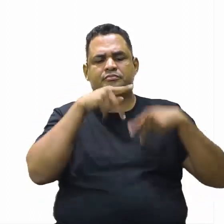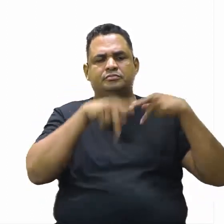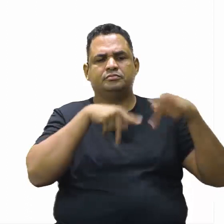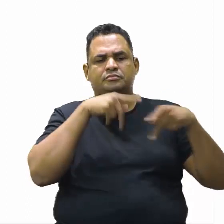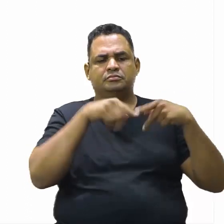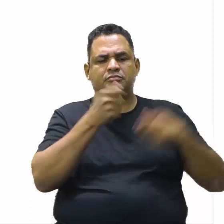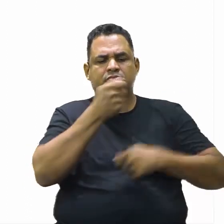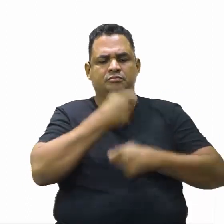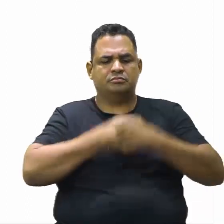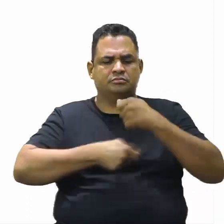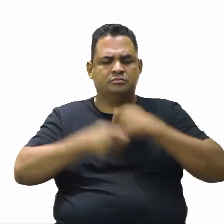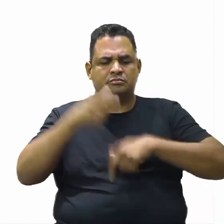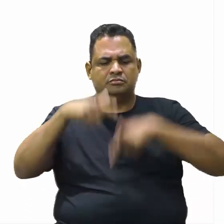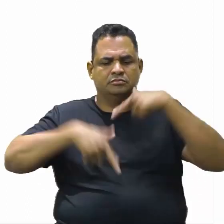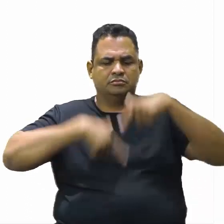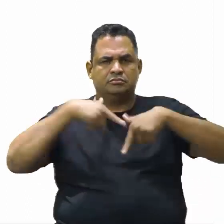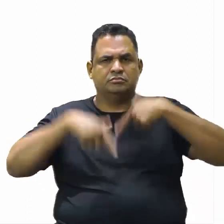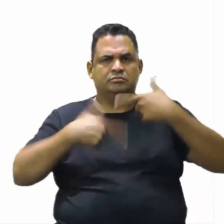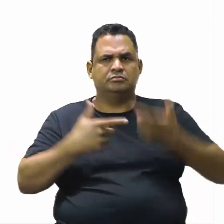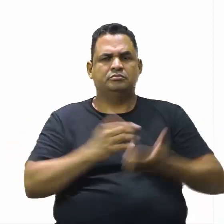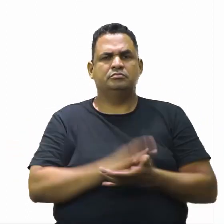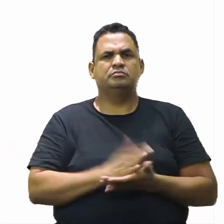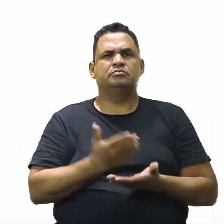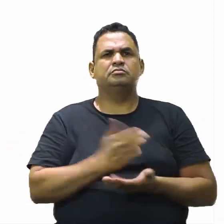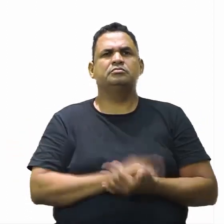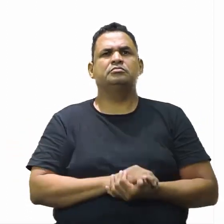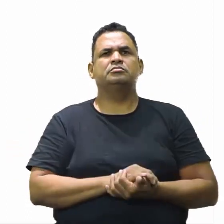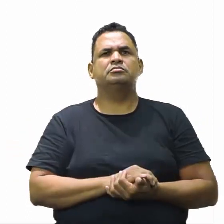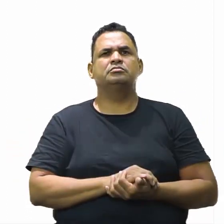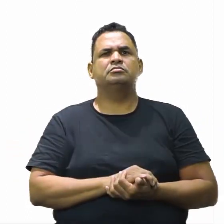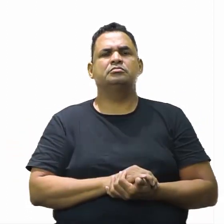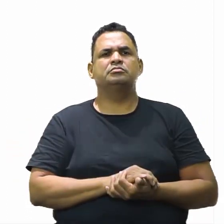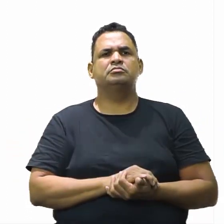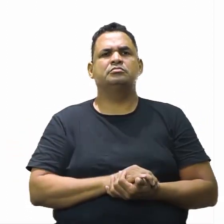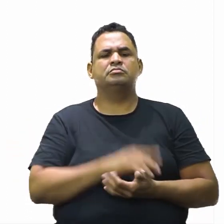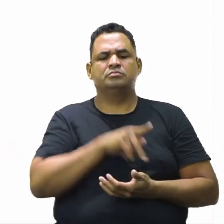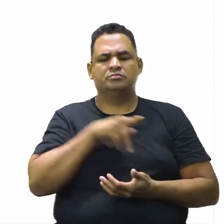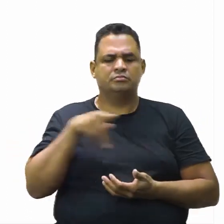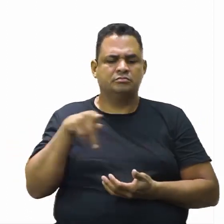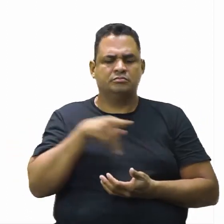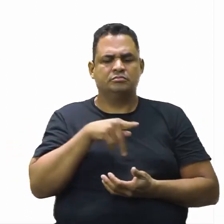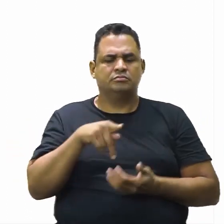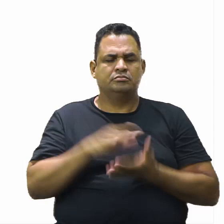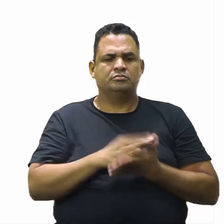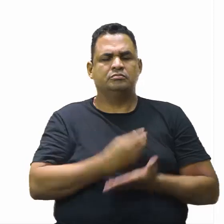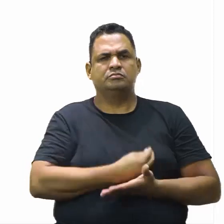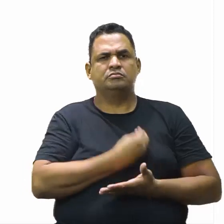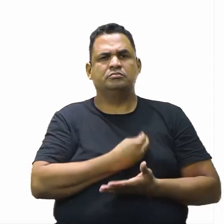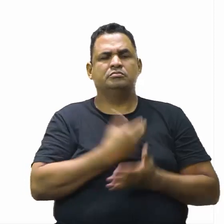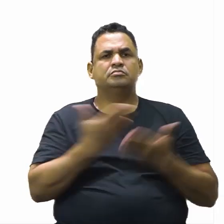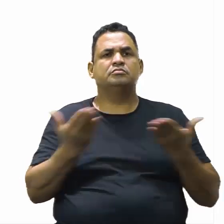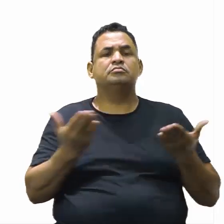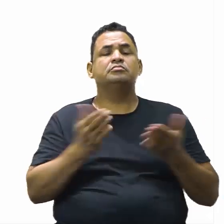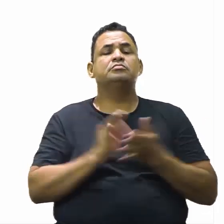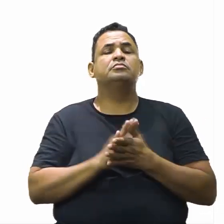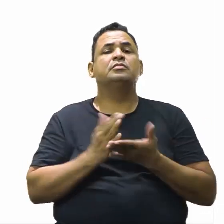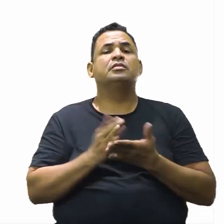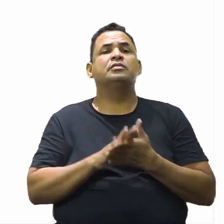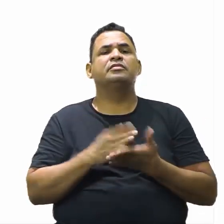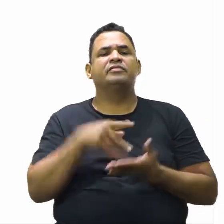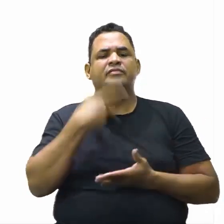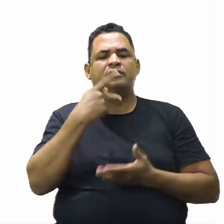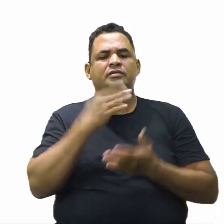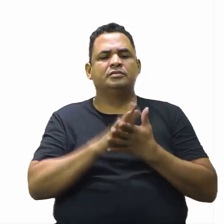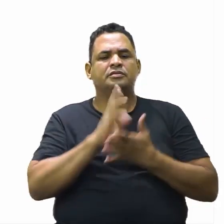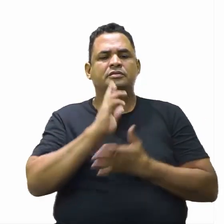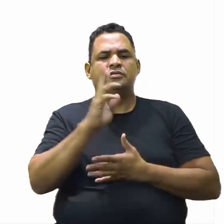população economicamente ativa? Professora presencial, professores presenciais, confirma aí a